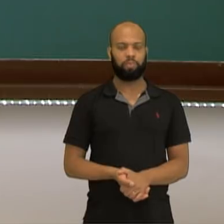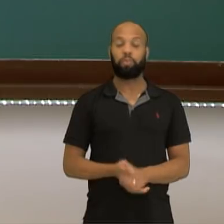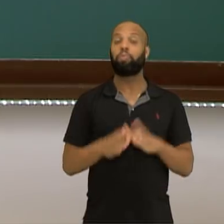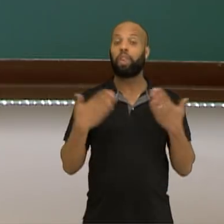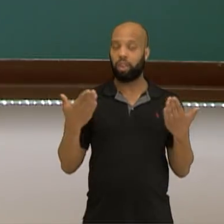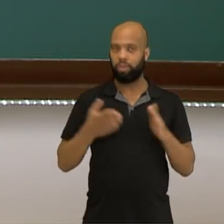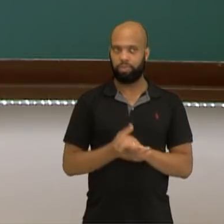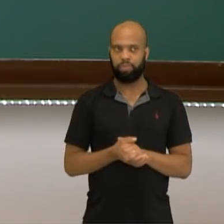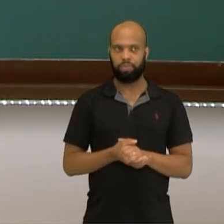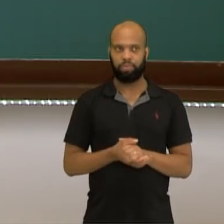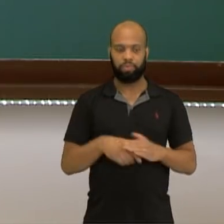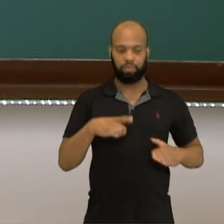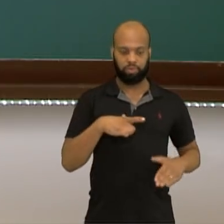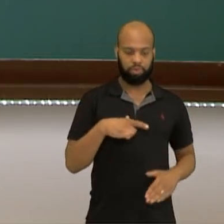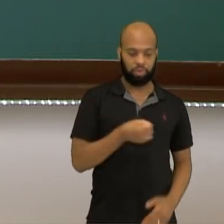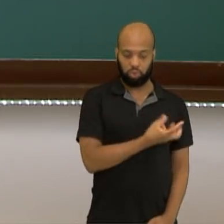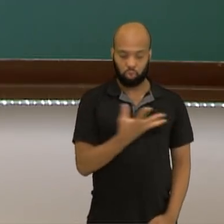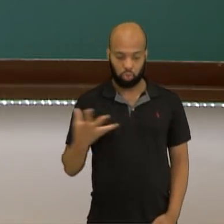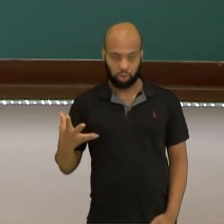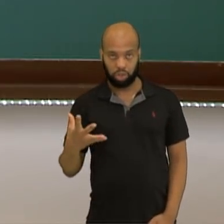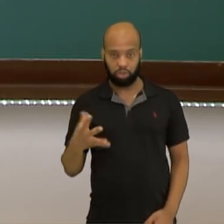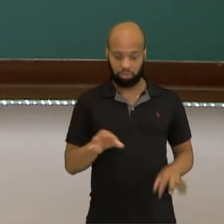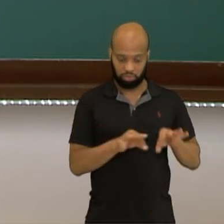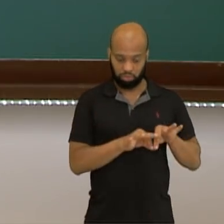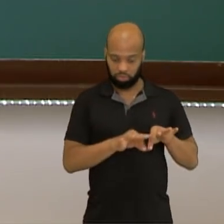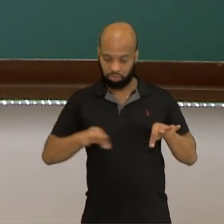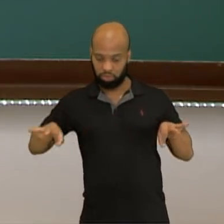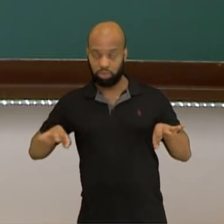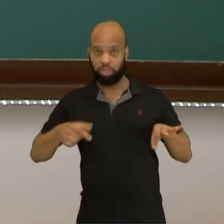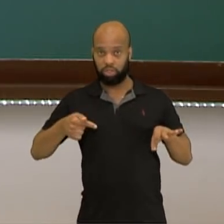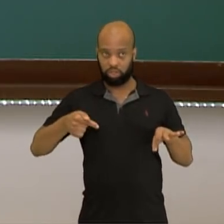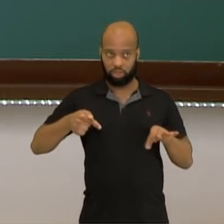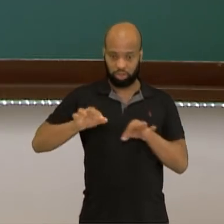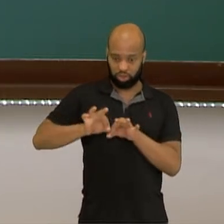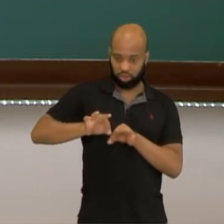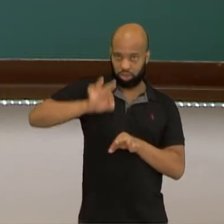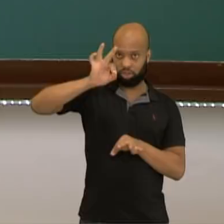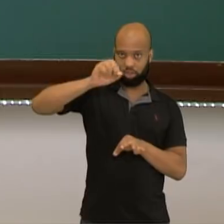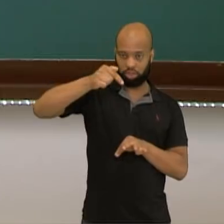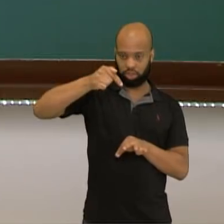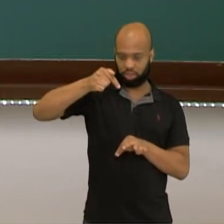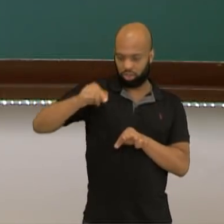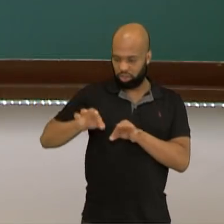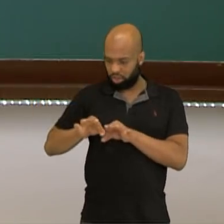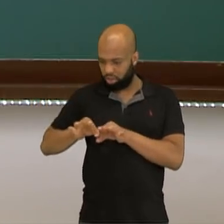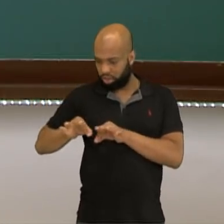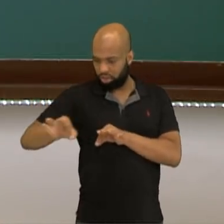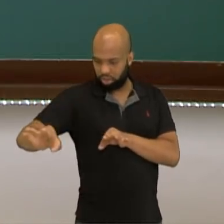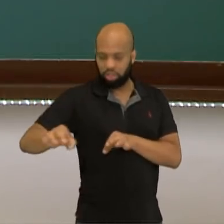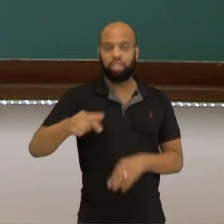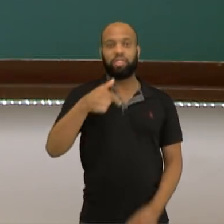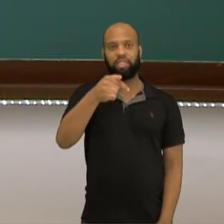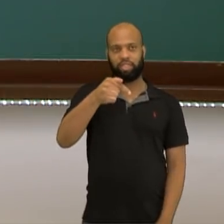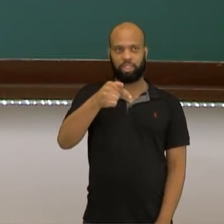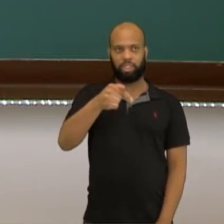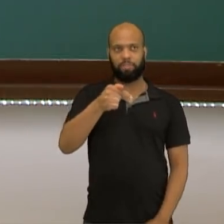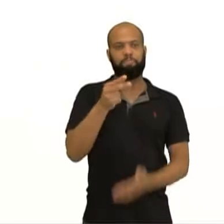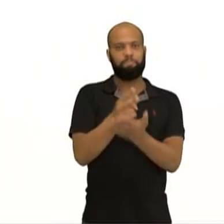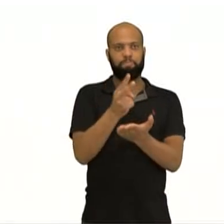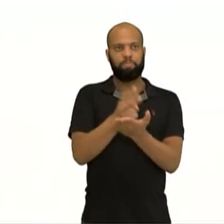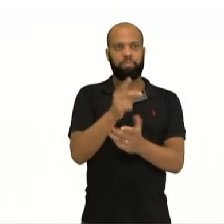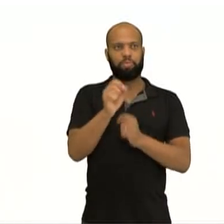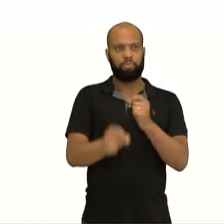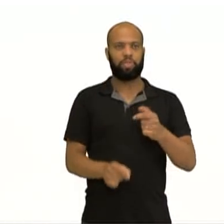E aí? 1, 2, 3, 4, 5, 6, 7. 7 por 7 por 7, seguindo o padrão que a gente vem